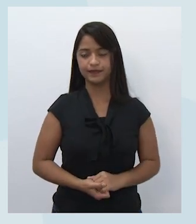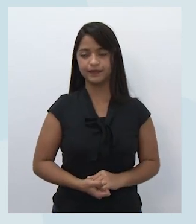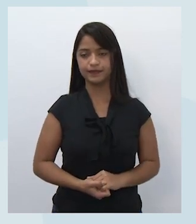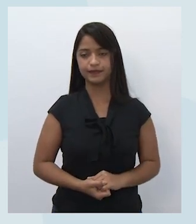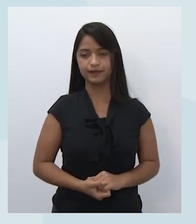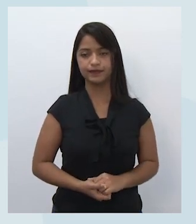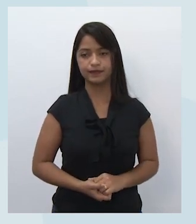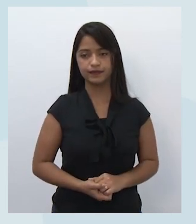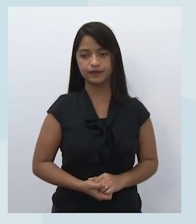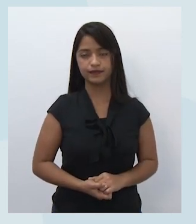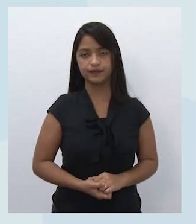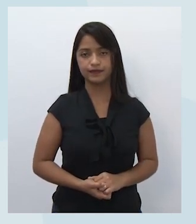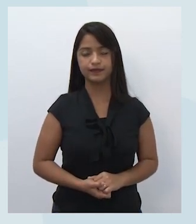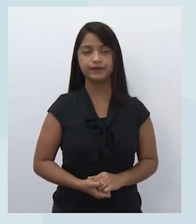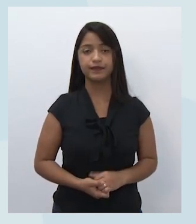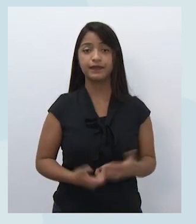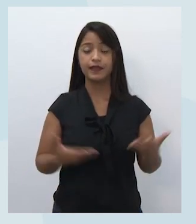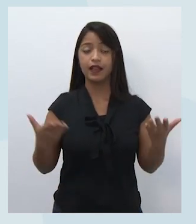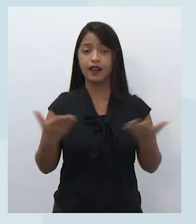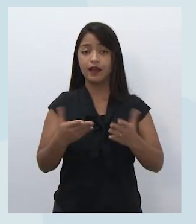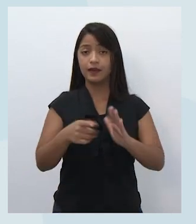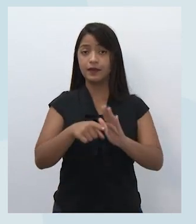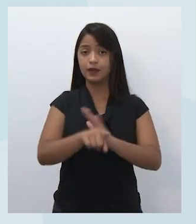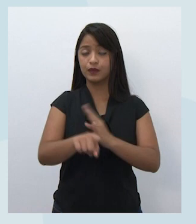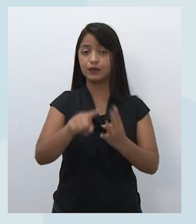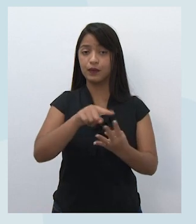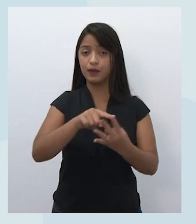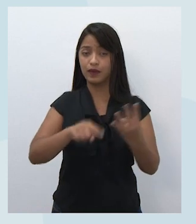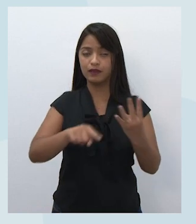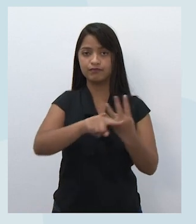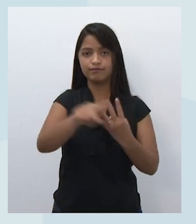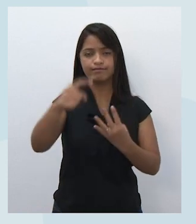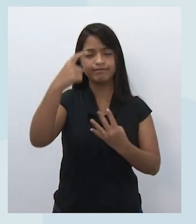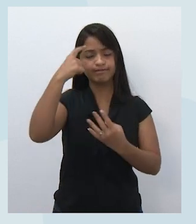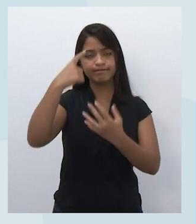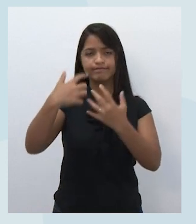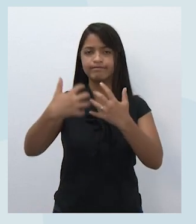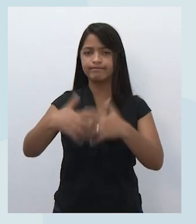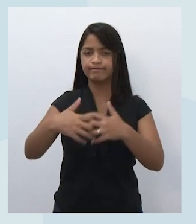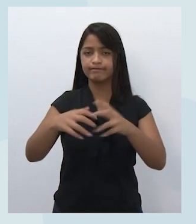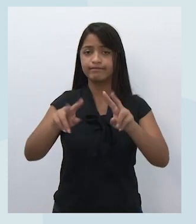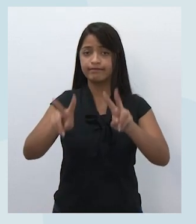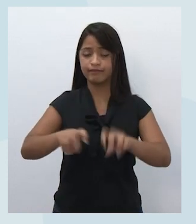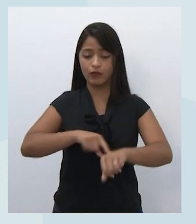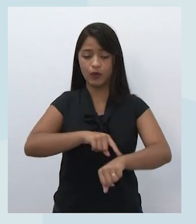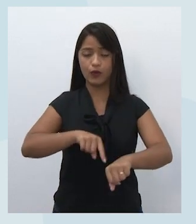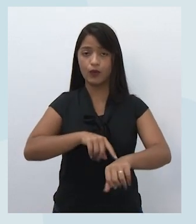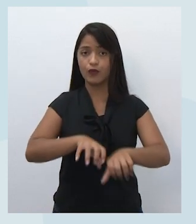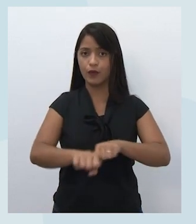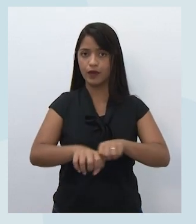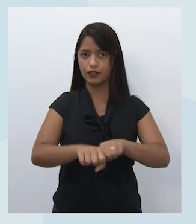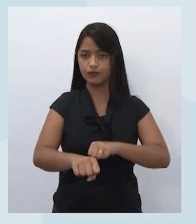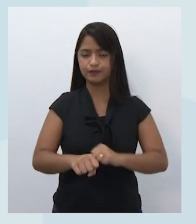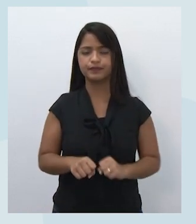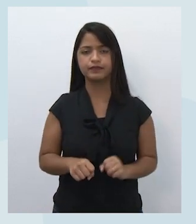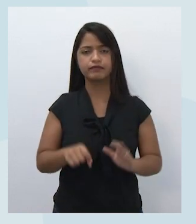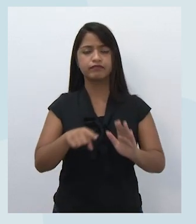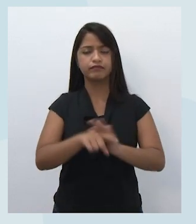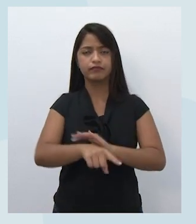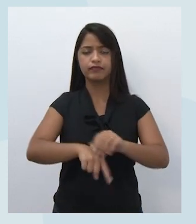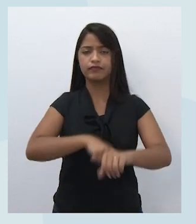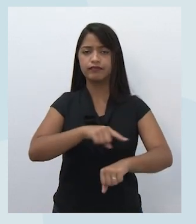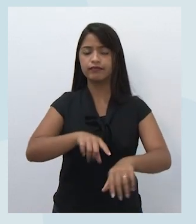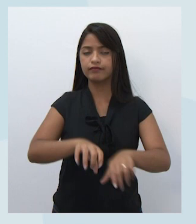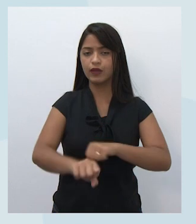Isso. Trago aqui quatro perguntas para reflexão sobre os itinerários formativos, né? O que são os itinerários